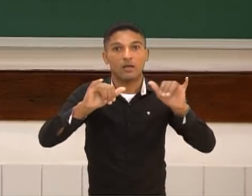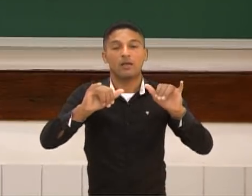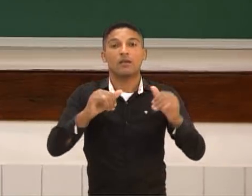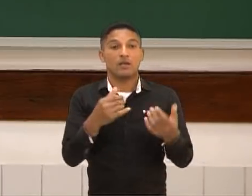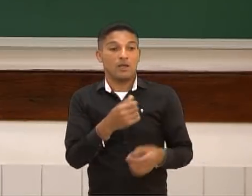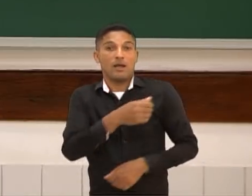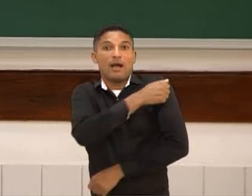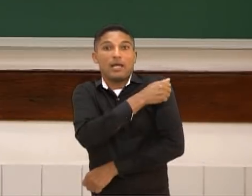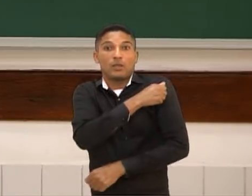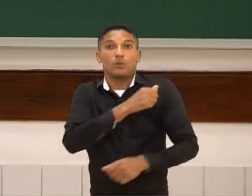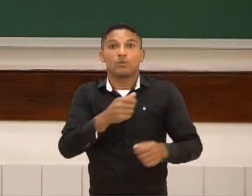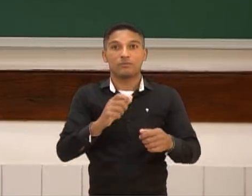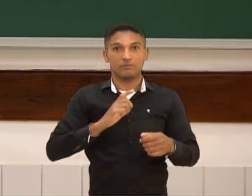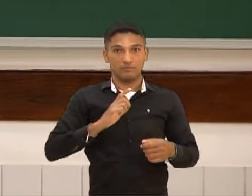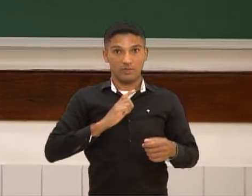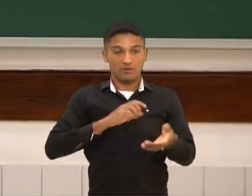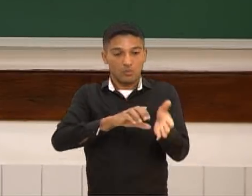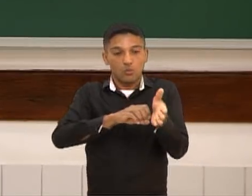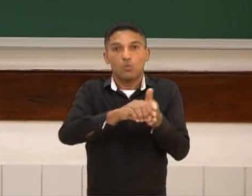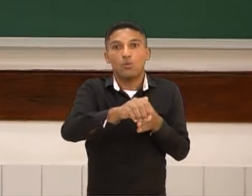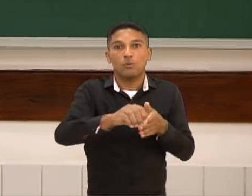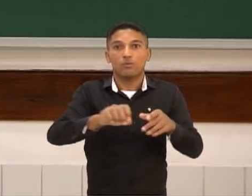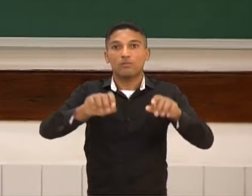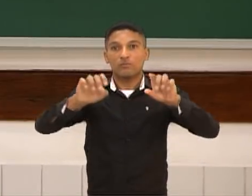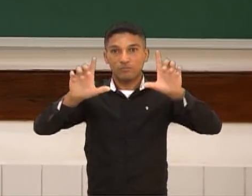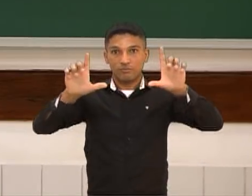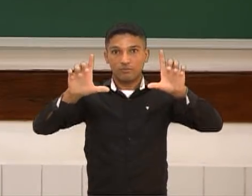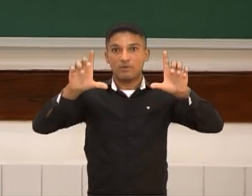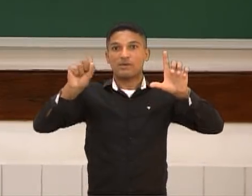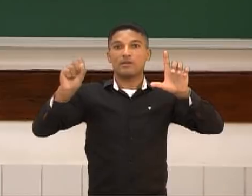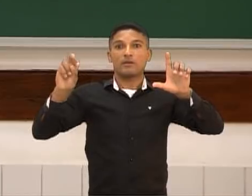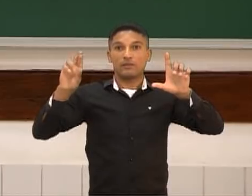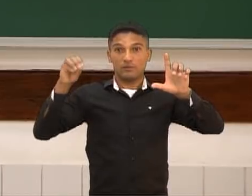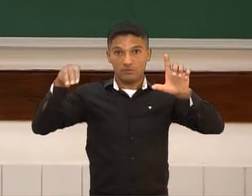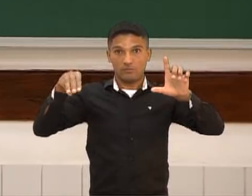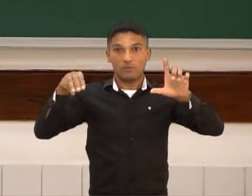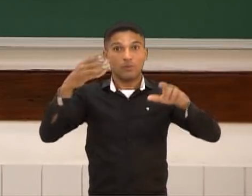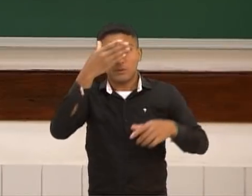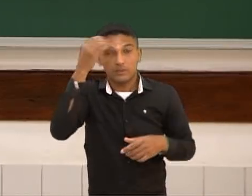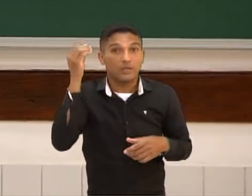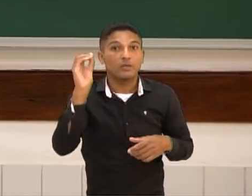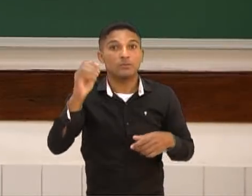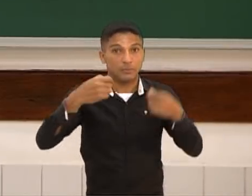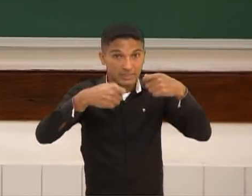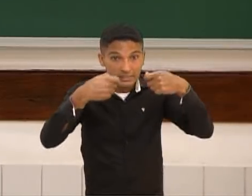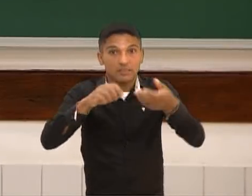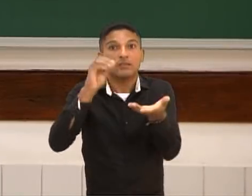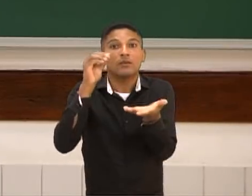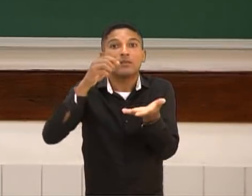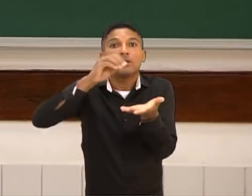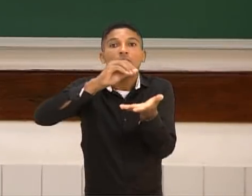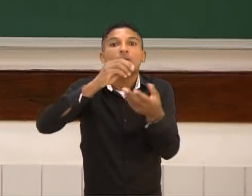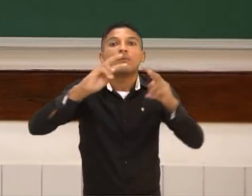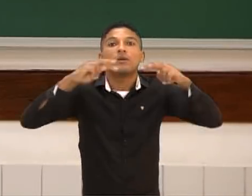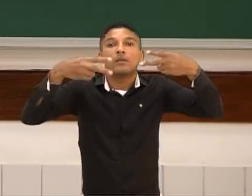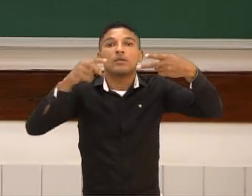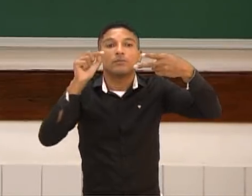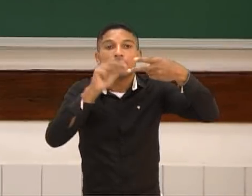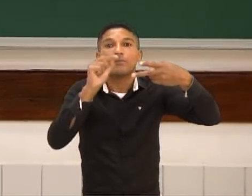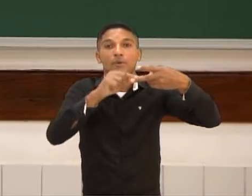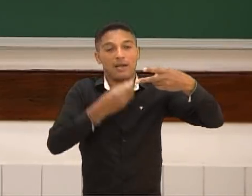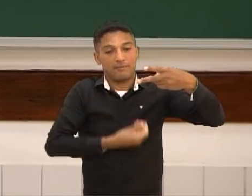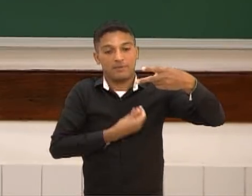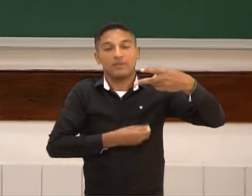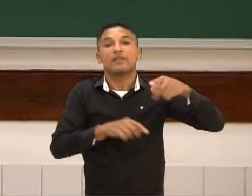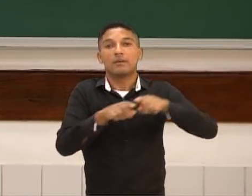ao aplicativo do Google Classroom, não se esqueçam, né, de preencher o formulário de questões e clicar no link de presença para poder validar a